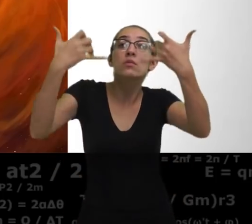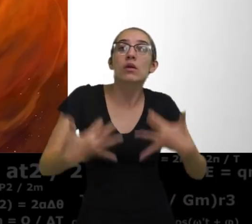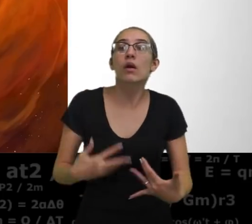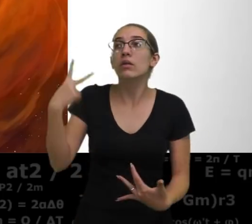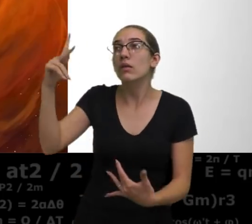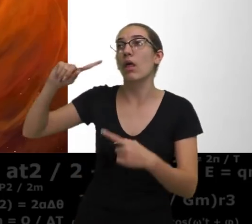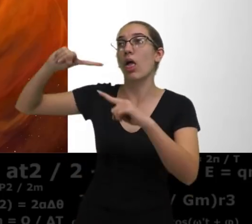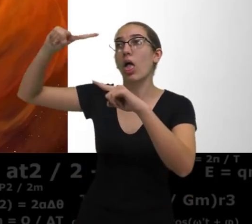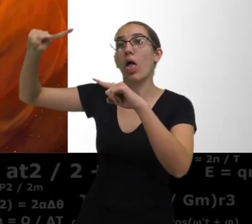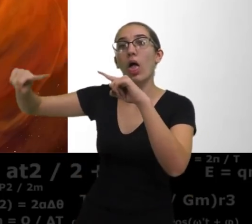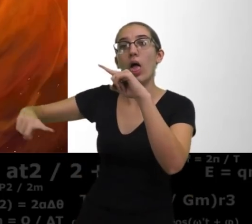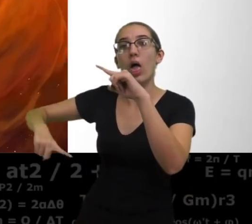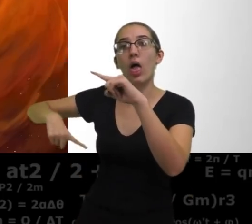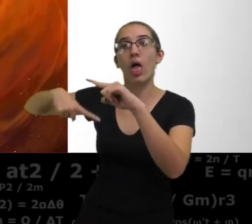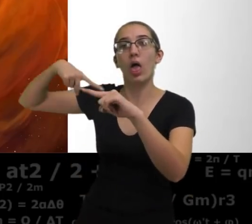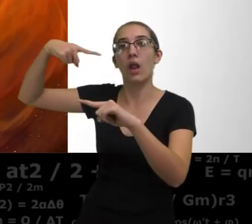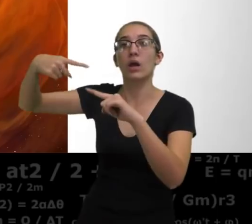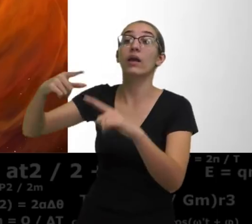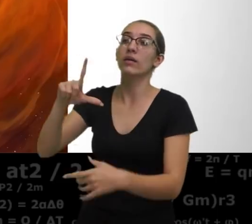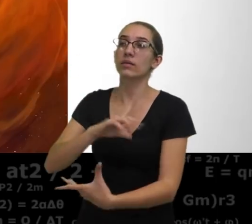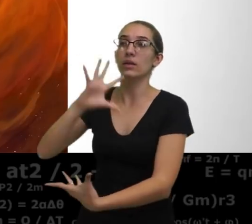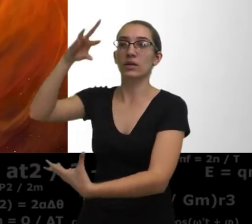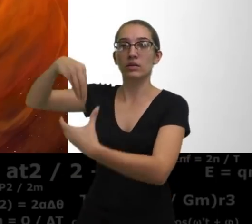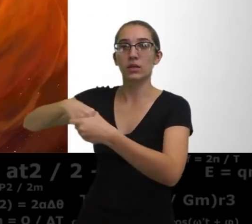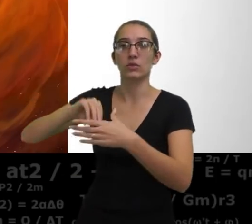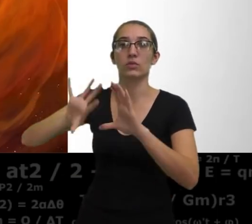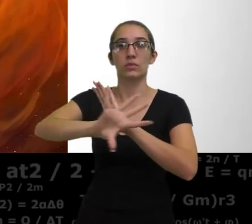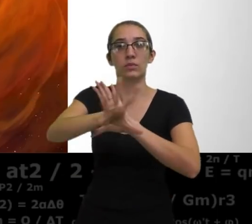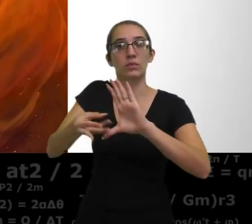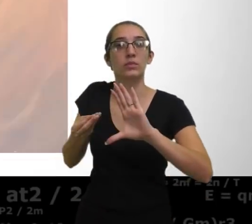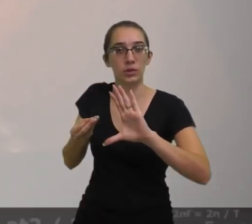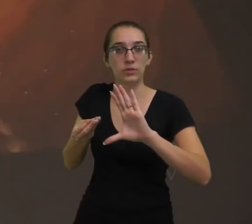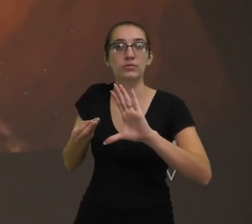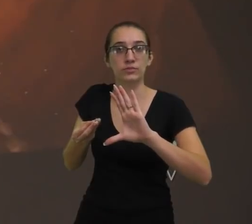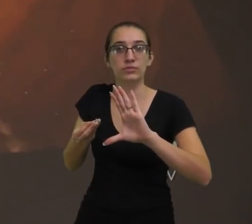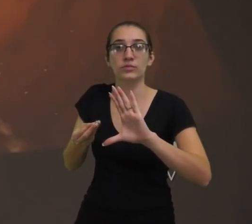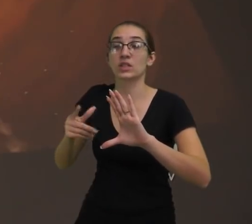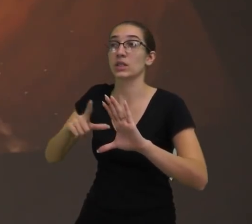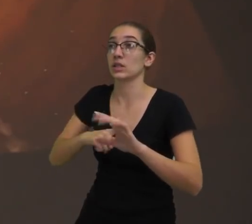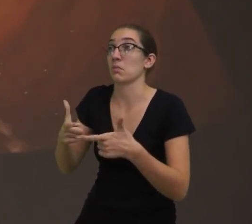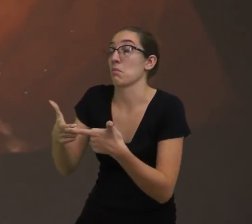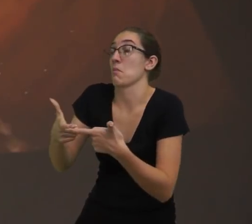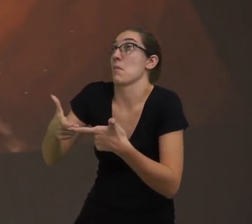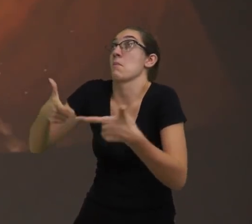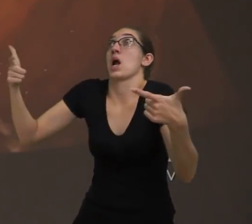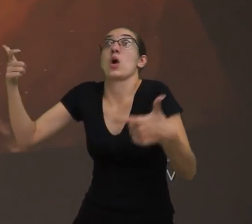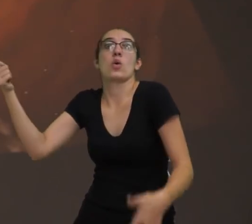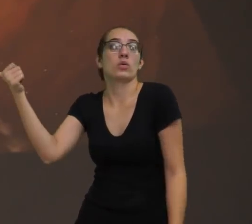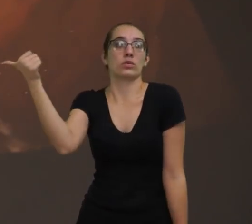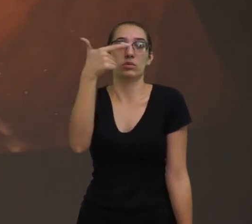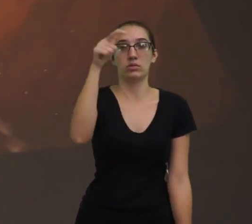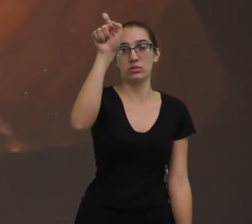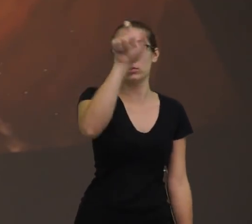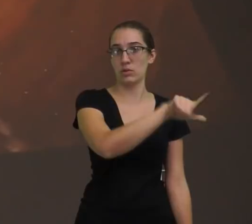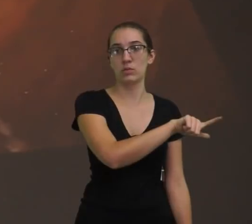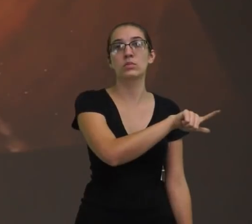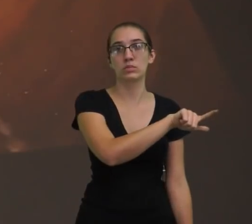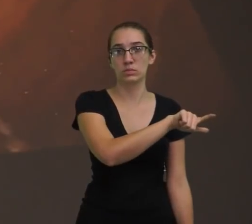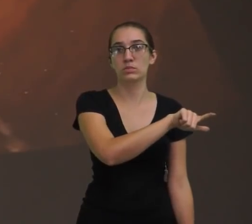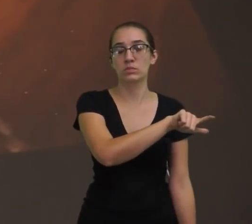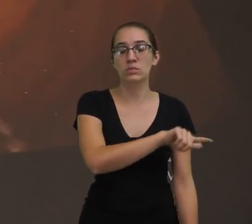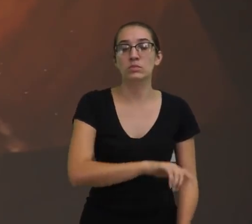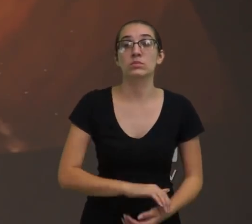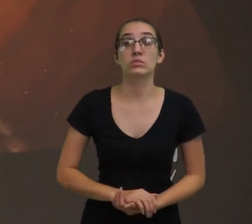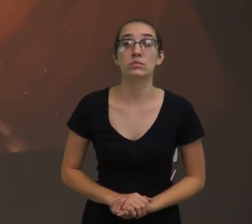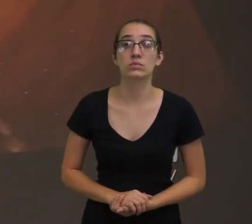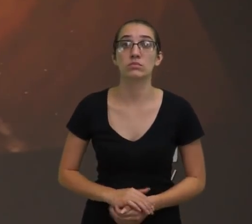negro com uma massa gigantesca de milhões de vezes a massa do Sol ali. Tá? Então agora está claro porque eu desviei de assunto e comecei para